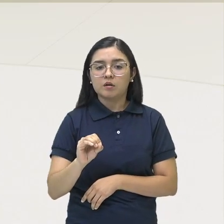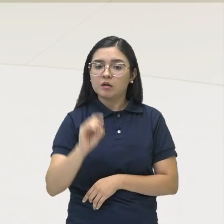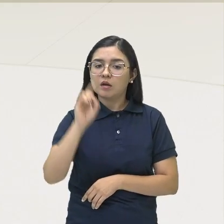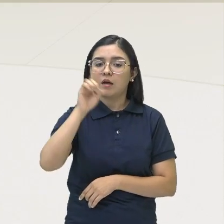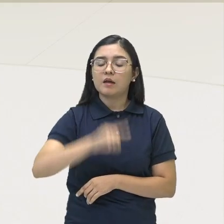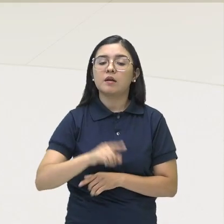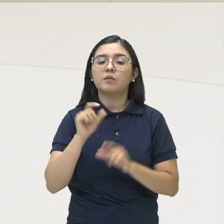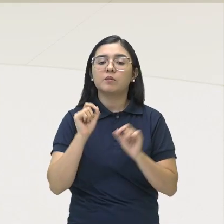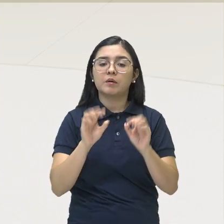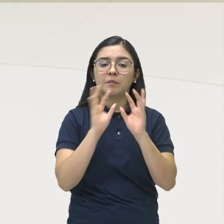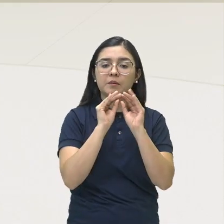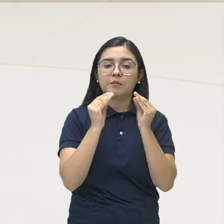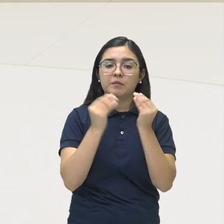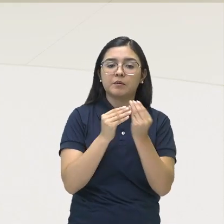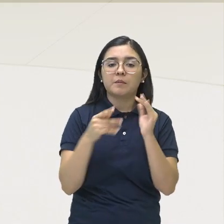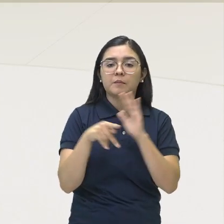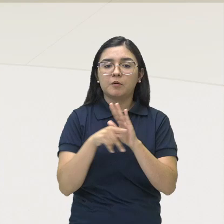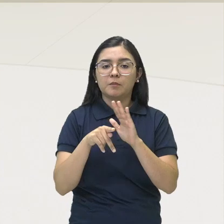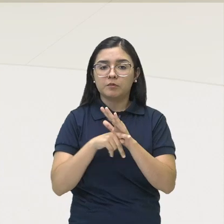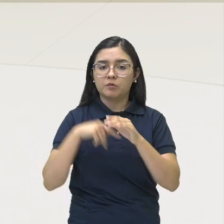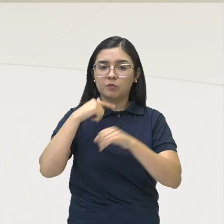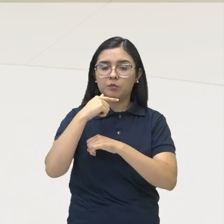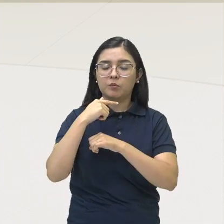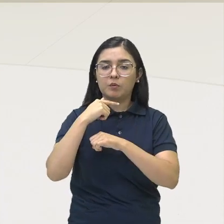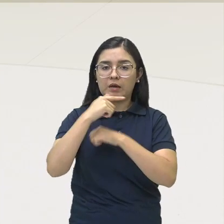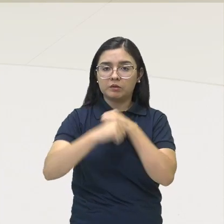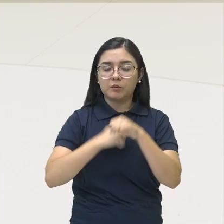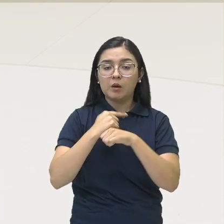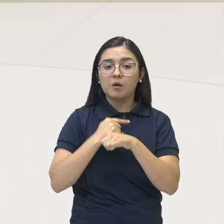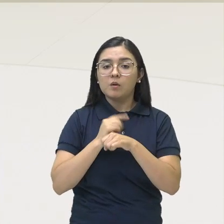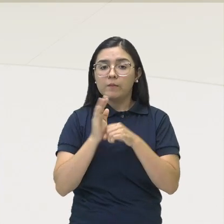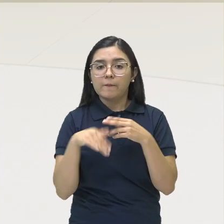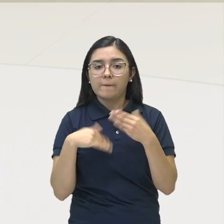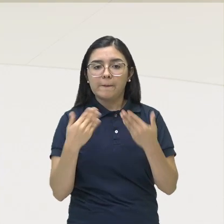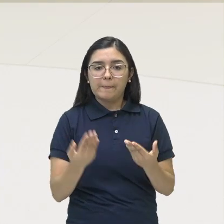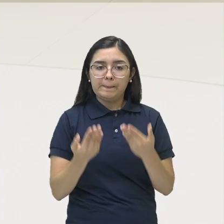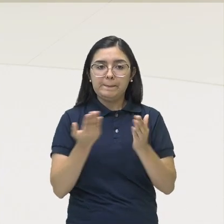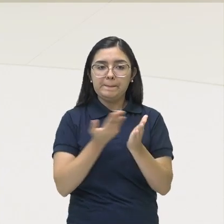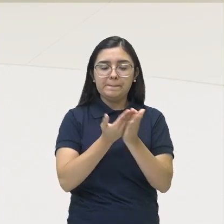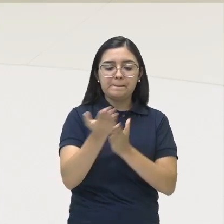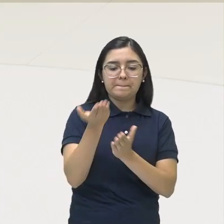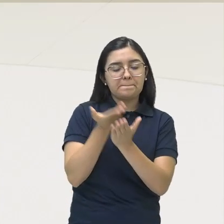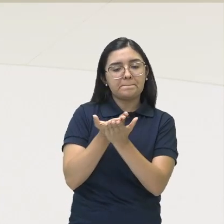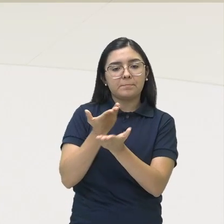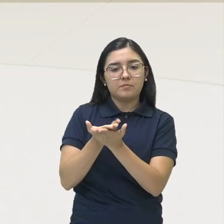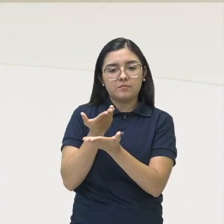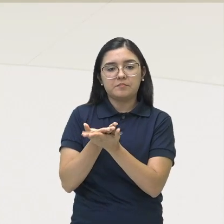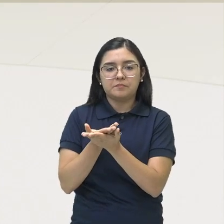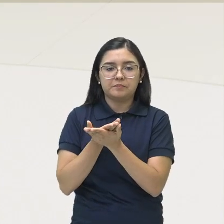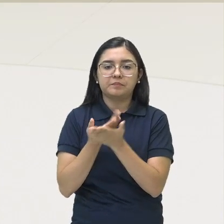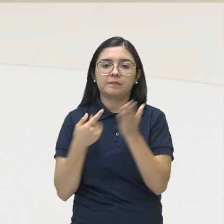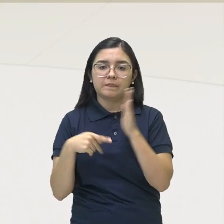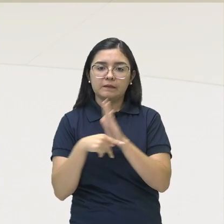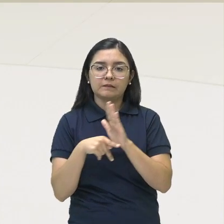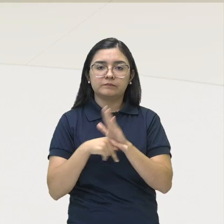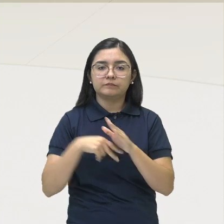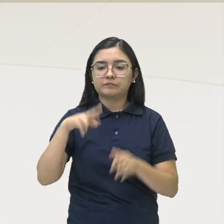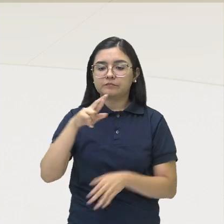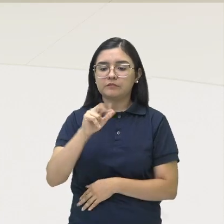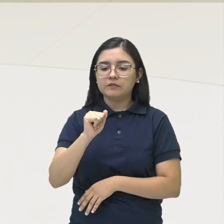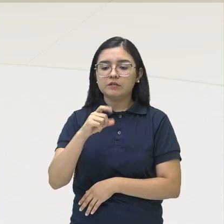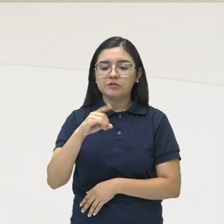uma propriedade do átomo. Olha aí, né? Então, eles já começaram a estudar essa parte, né, das